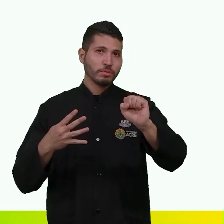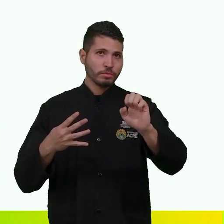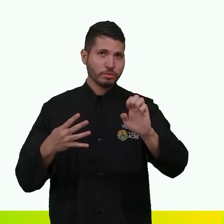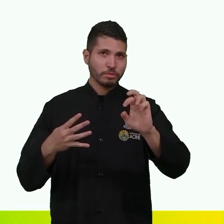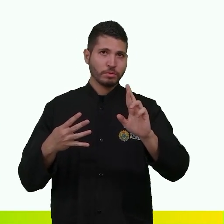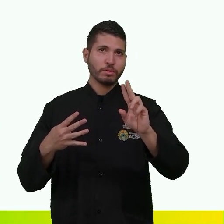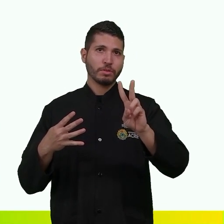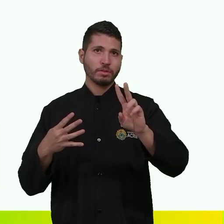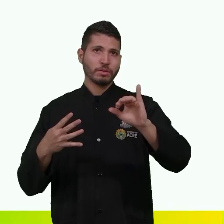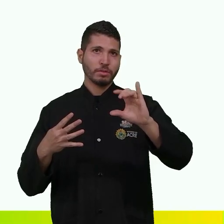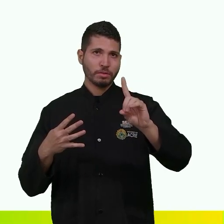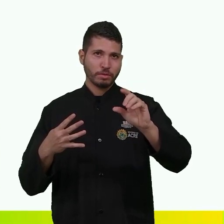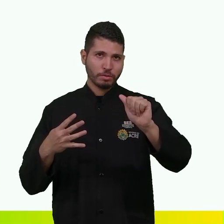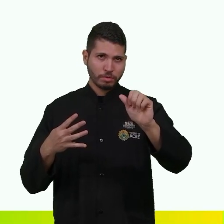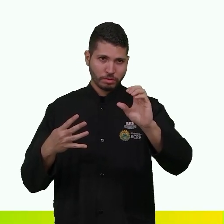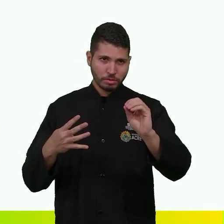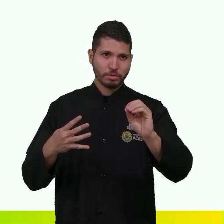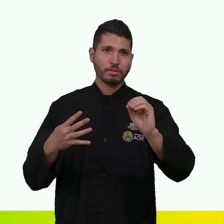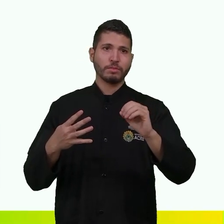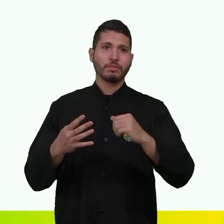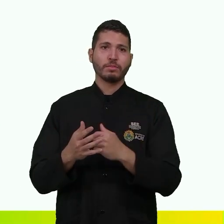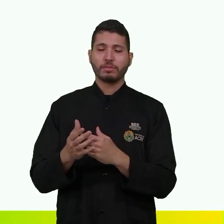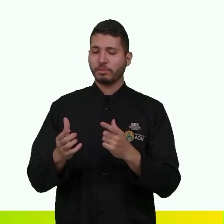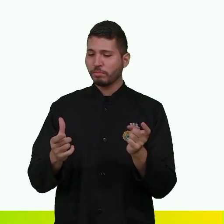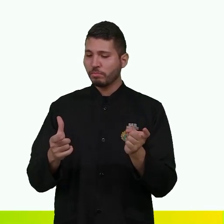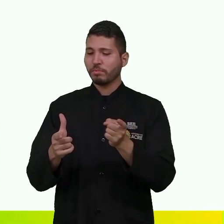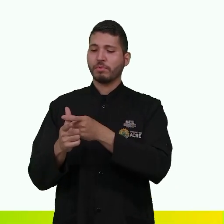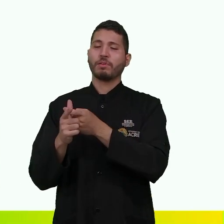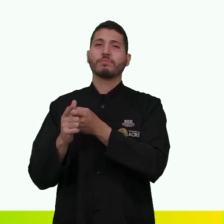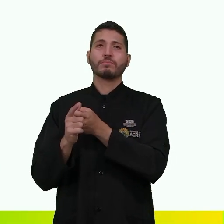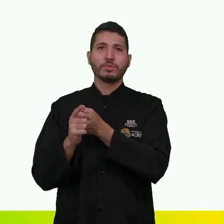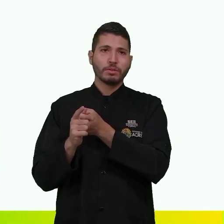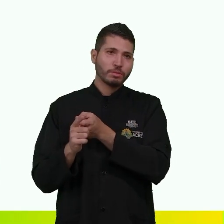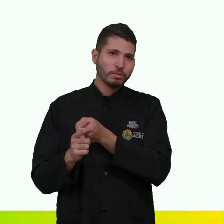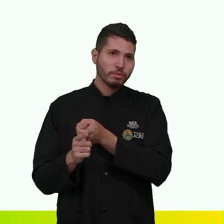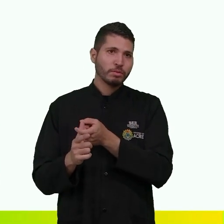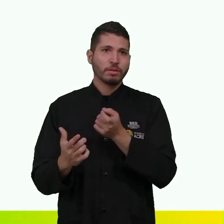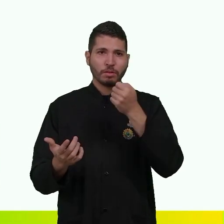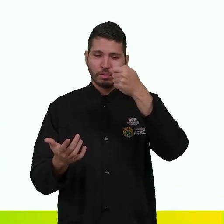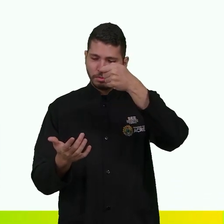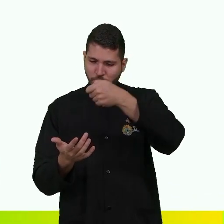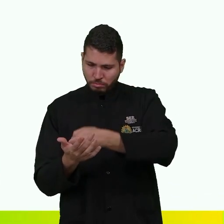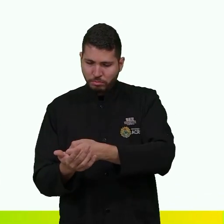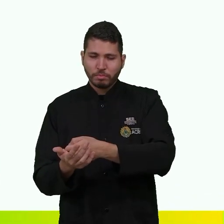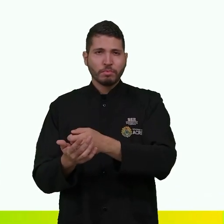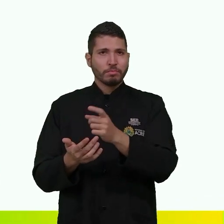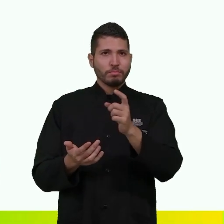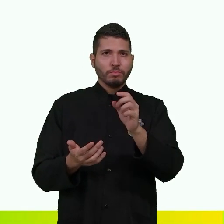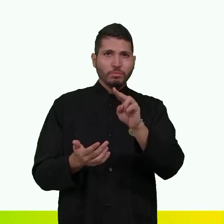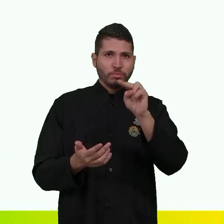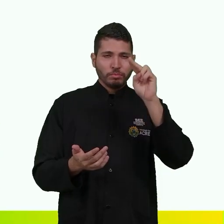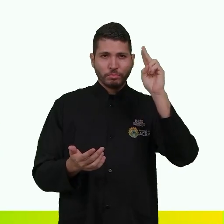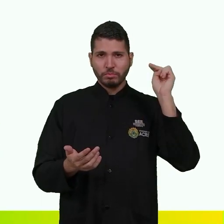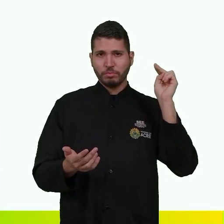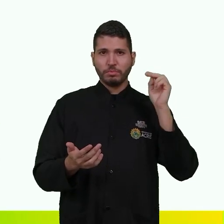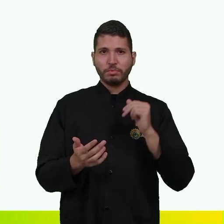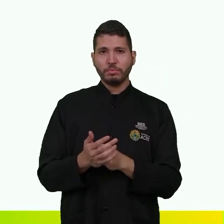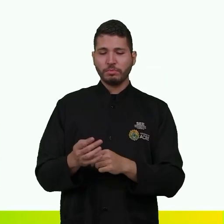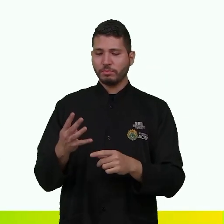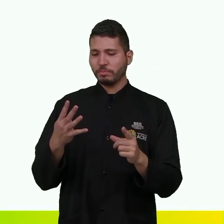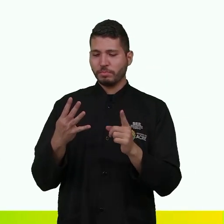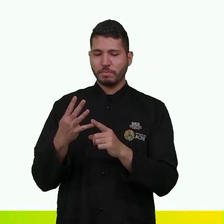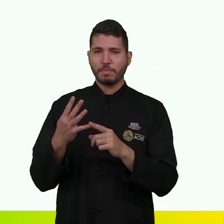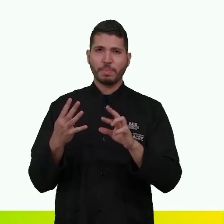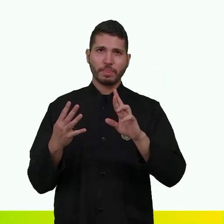vai perpassando, impagável. Isso configura trabalho escravo moderno. E retenção, ou